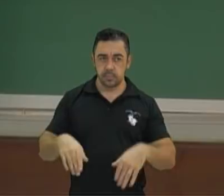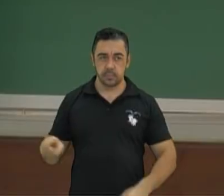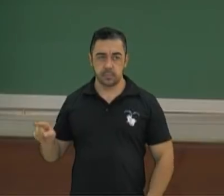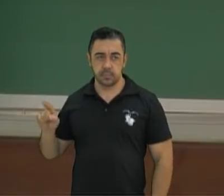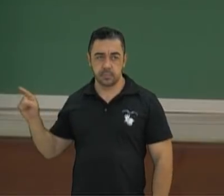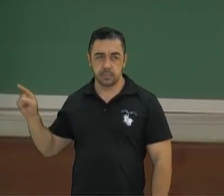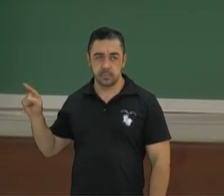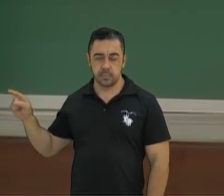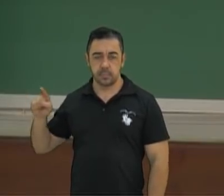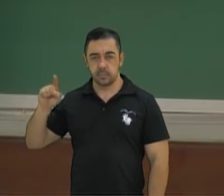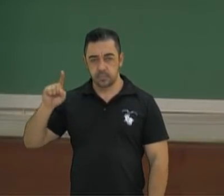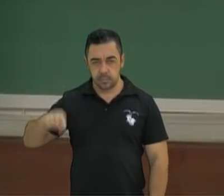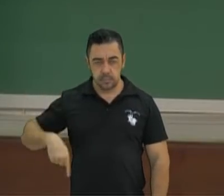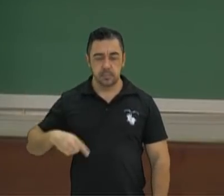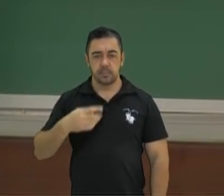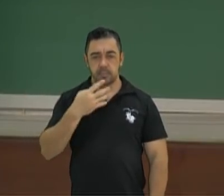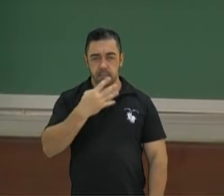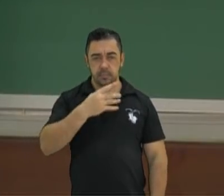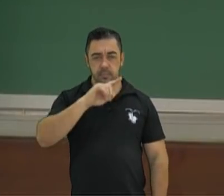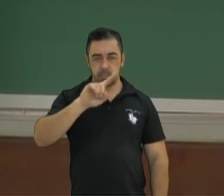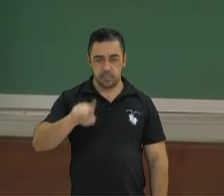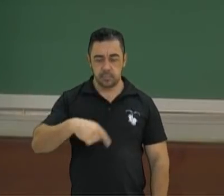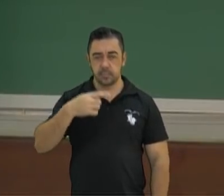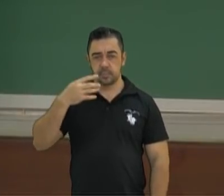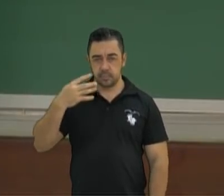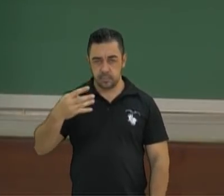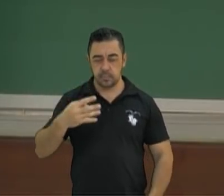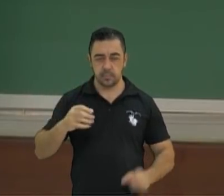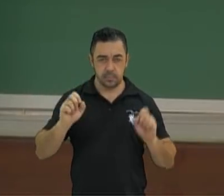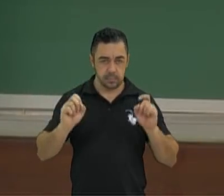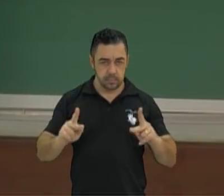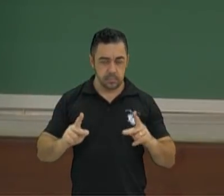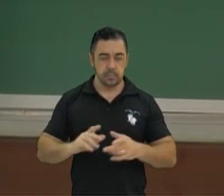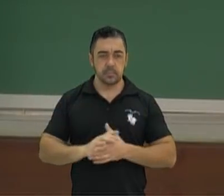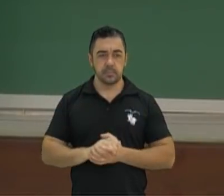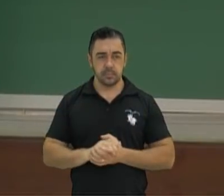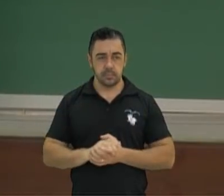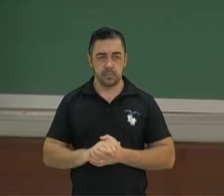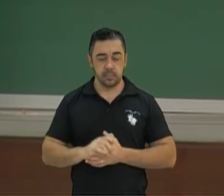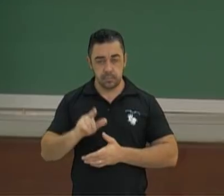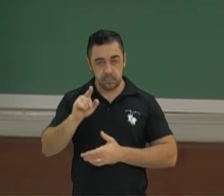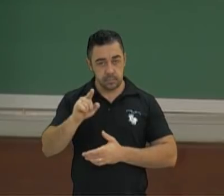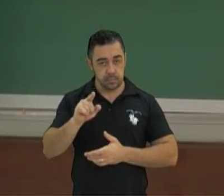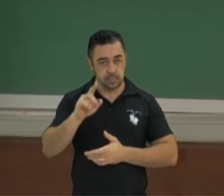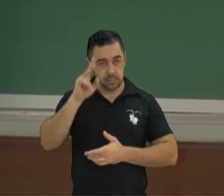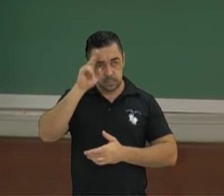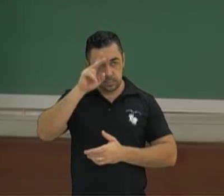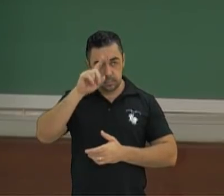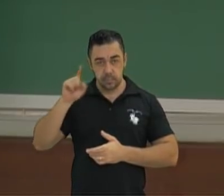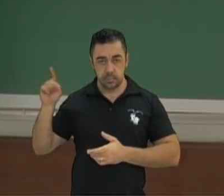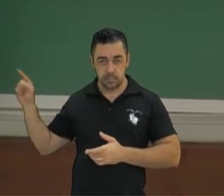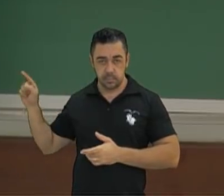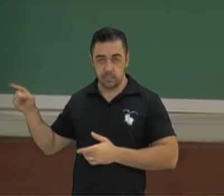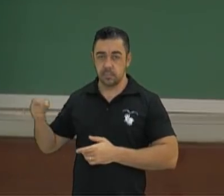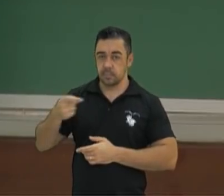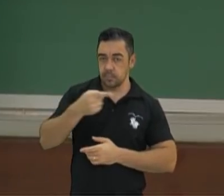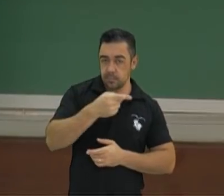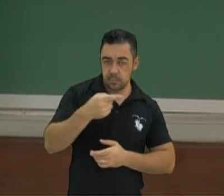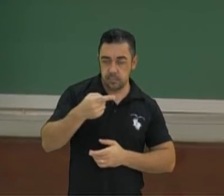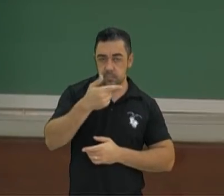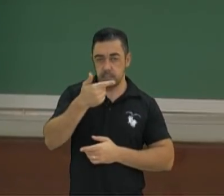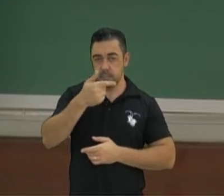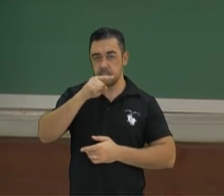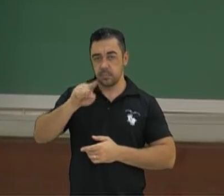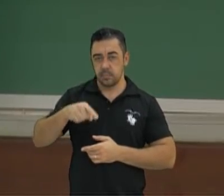dessa expressão é de 4,4, ok? Só lembrando que esse termo é negativo,